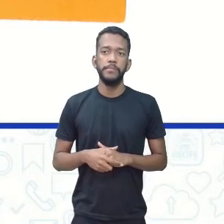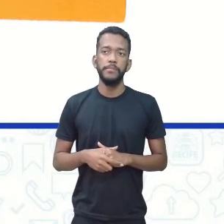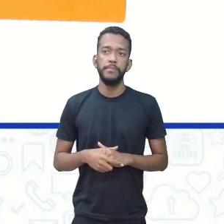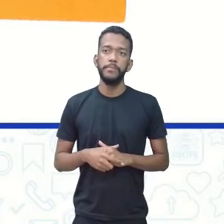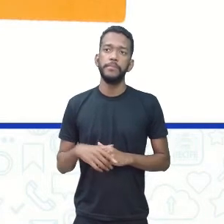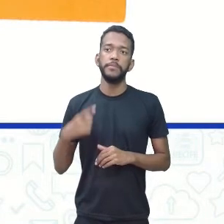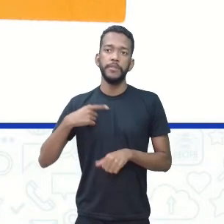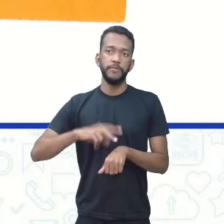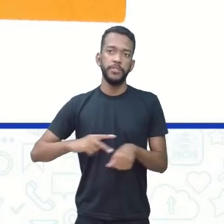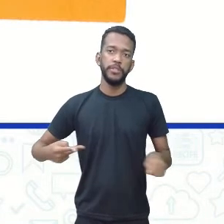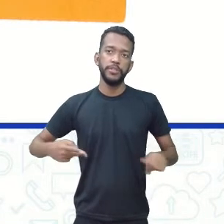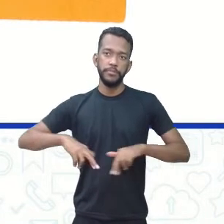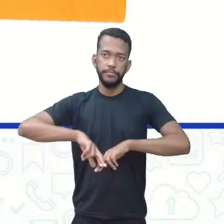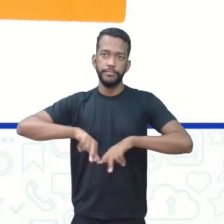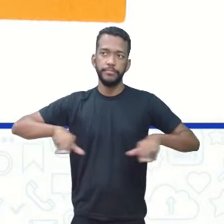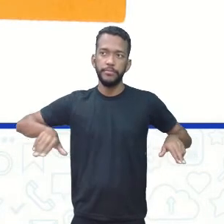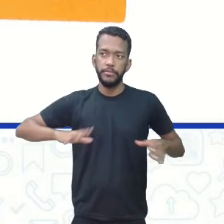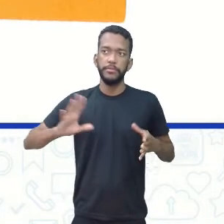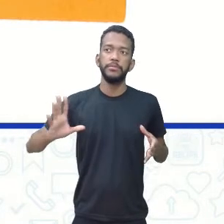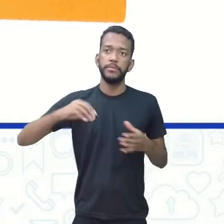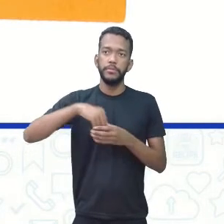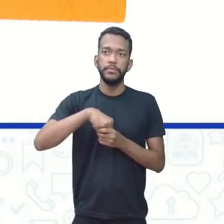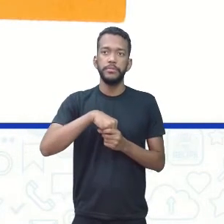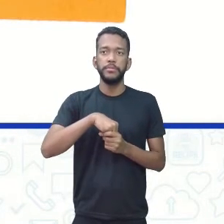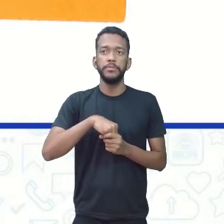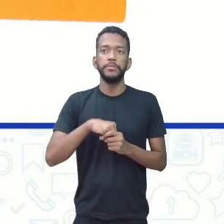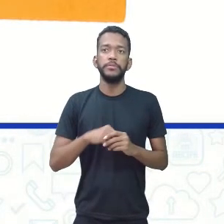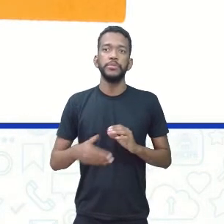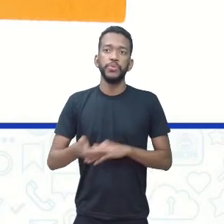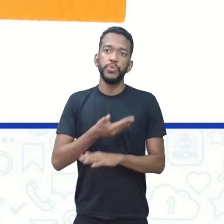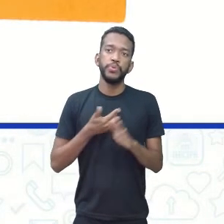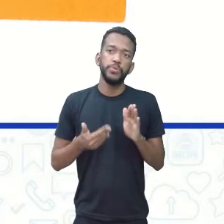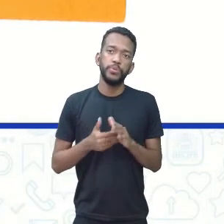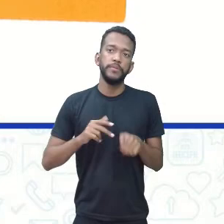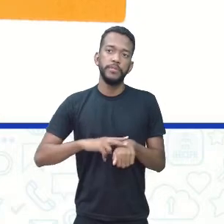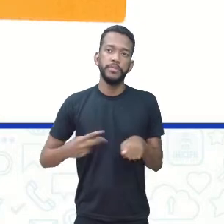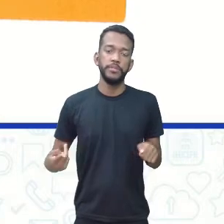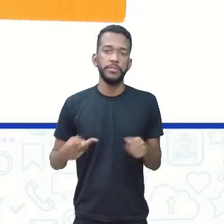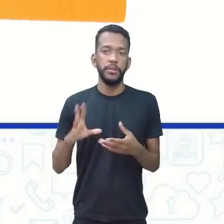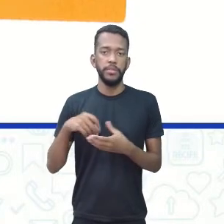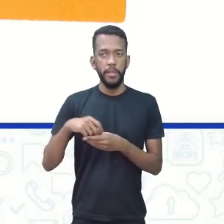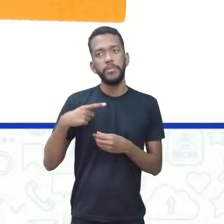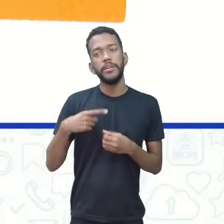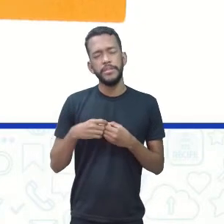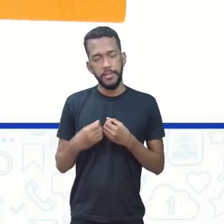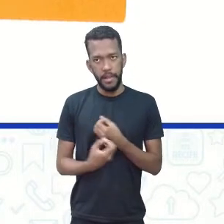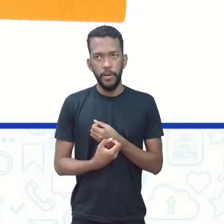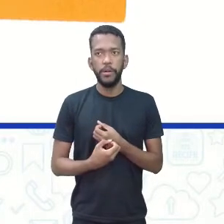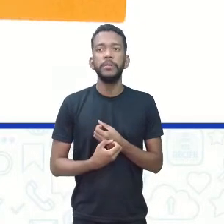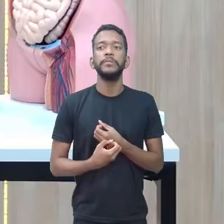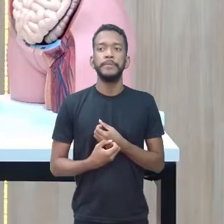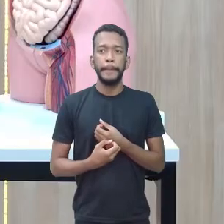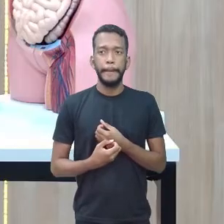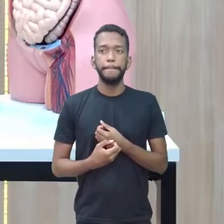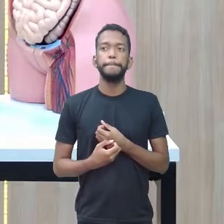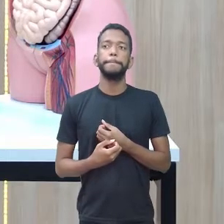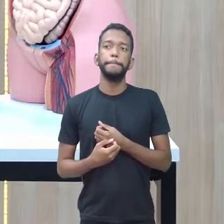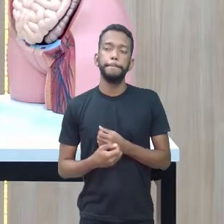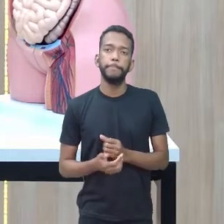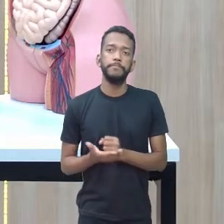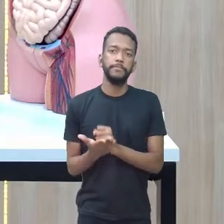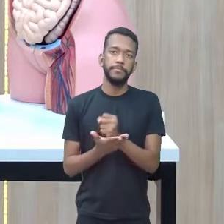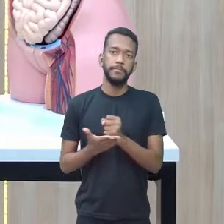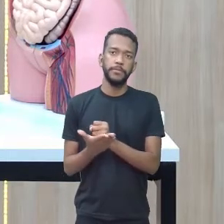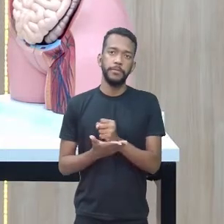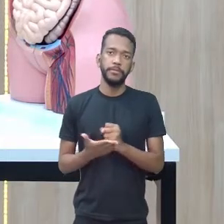os vegetais, ele trouxe a contribuição que todos os vegetais são formados por célula. E aí ele fundamenta,